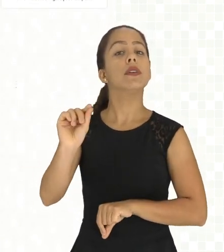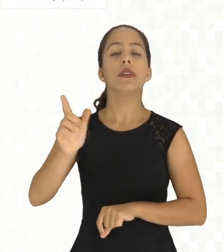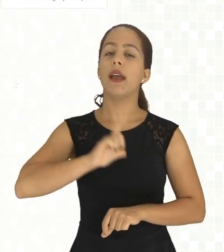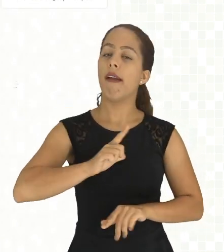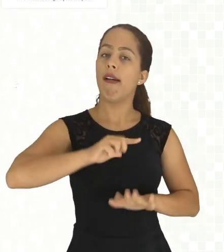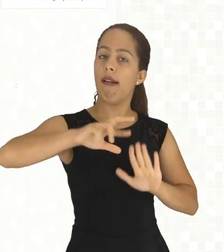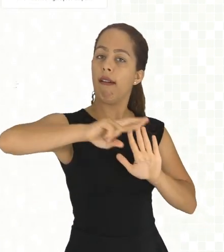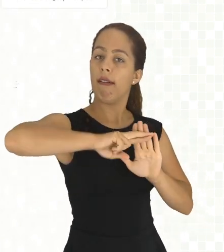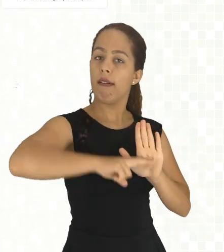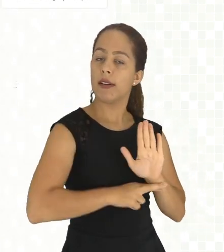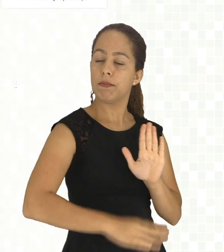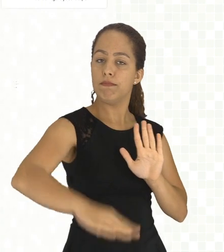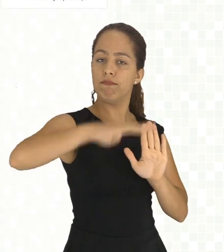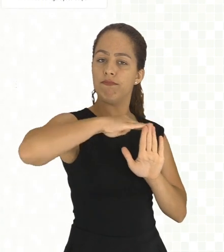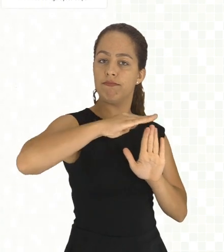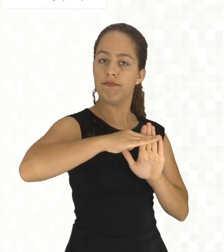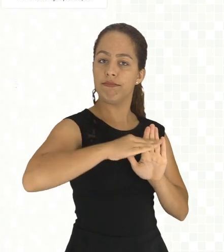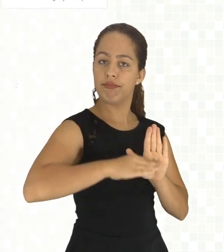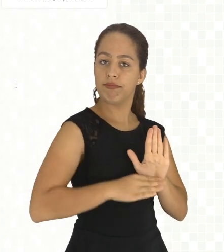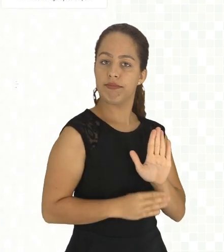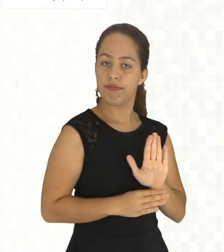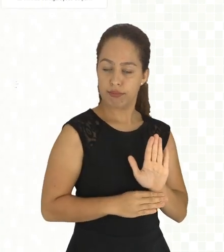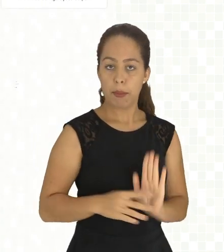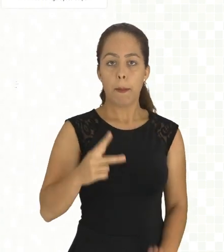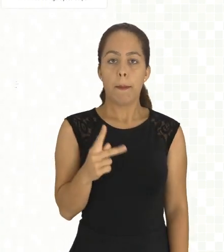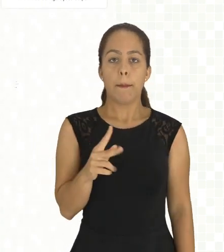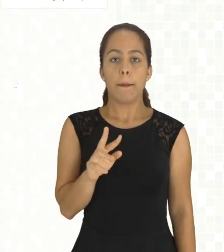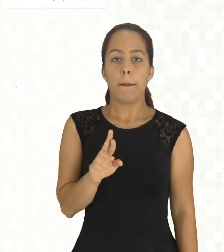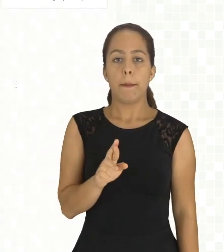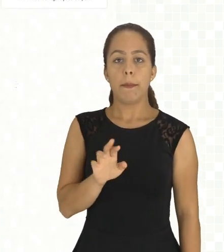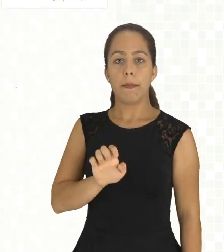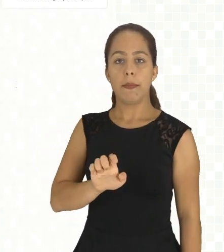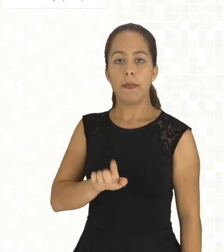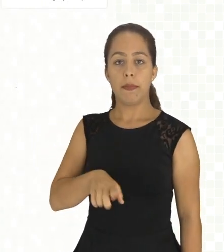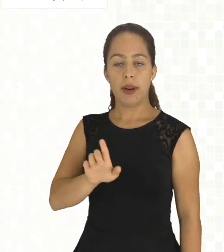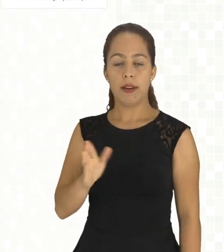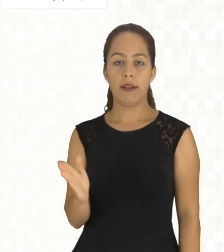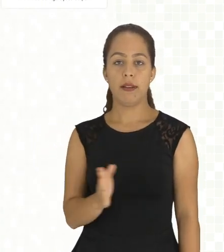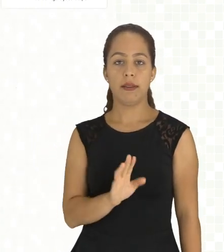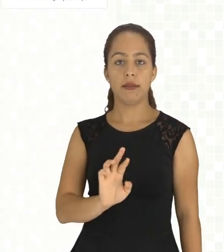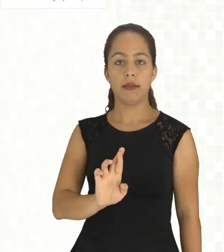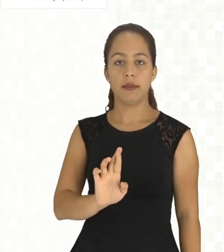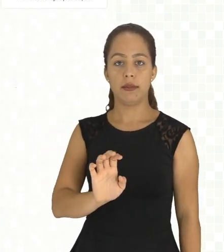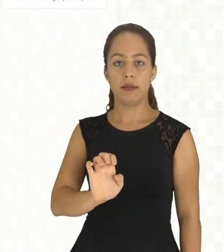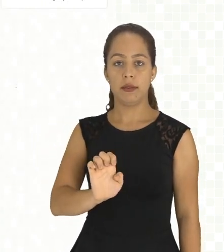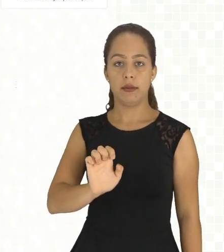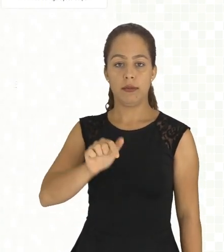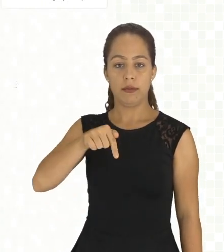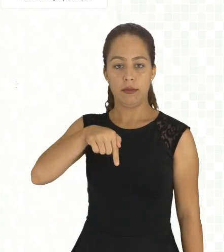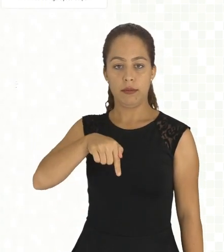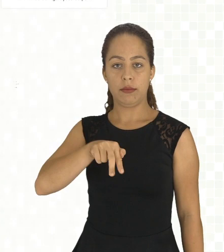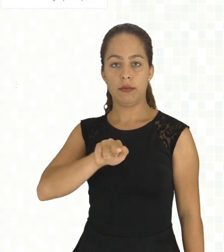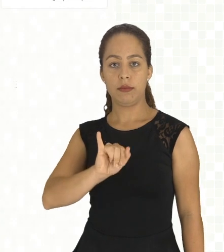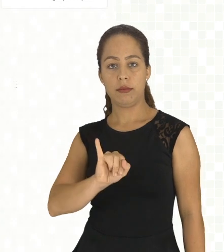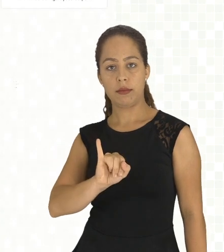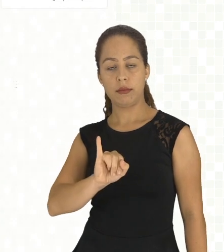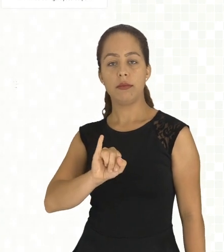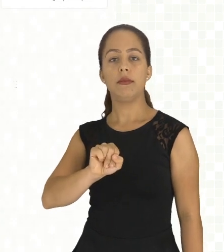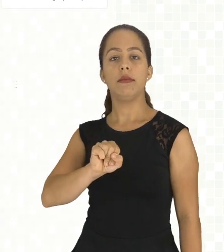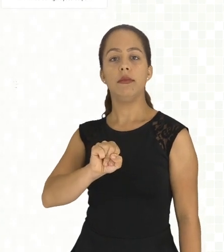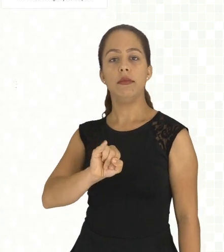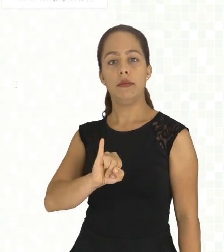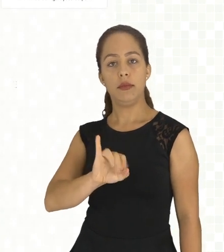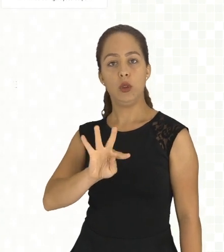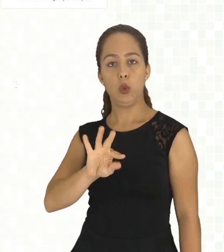questão de pré-requisitos como isso acontece uma atividade como essa